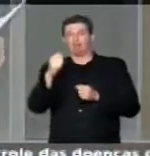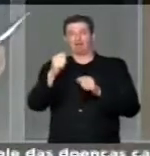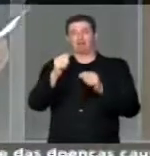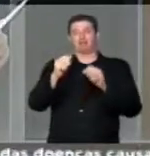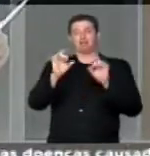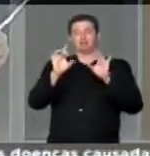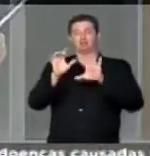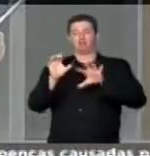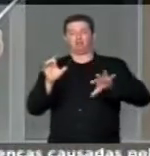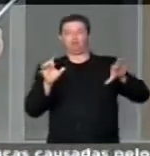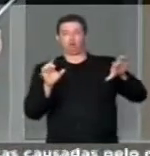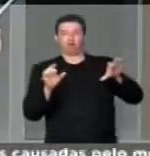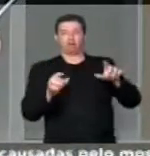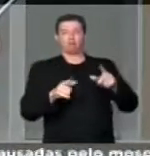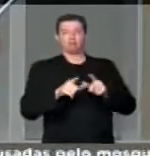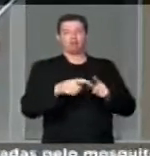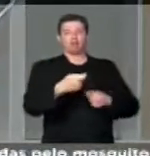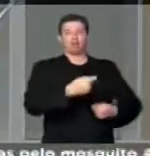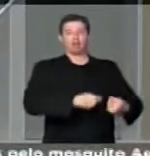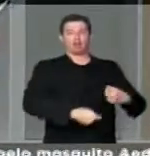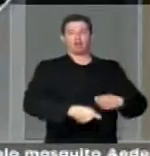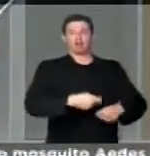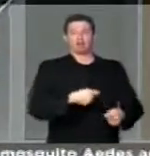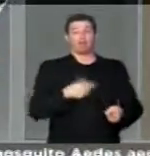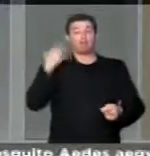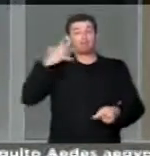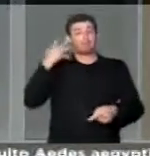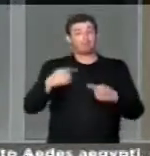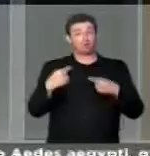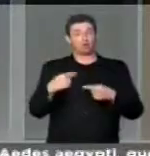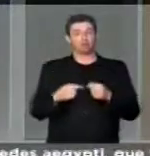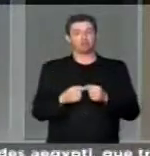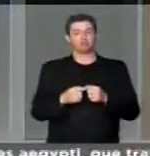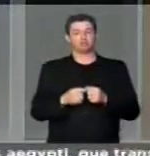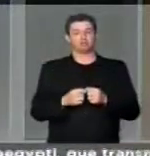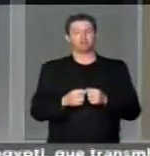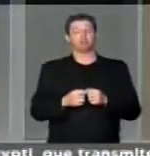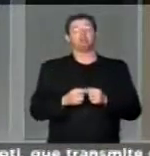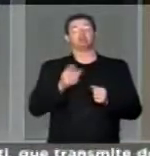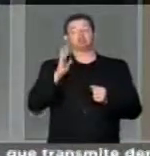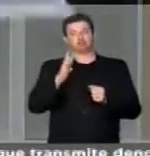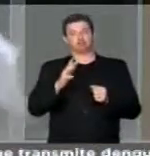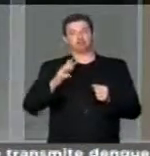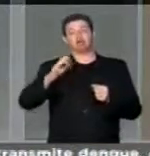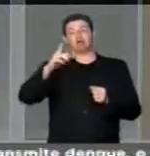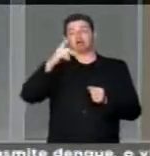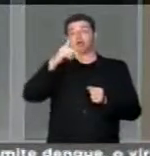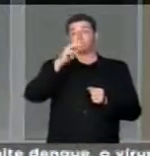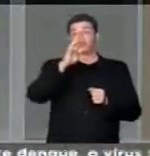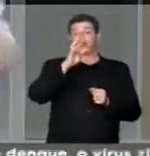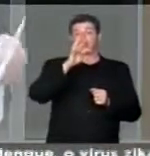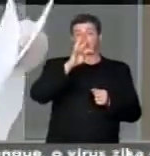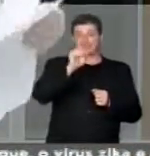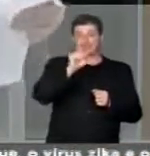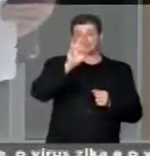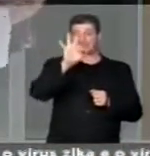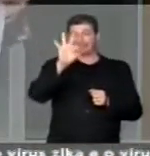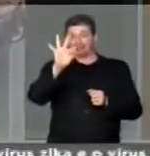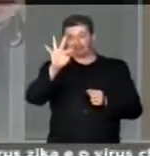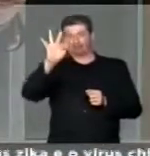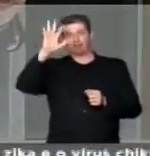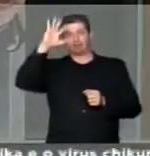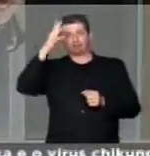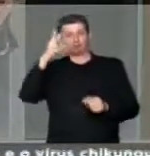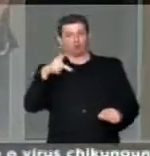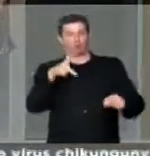fazer toda uma manobra política que foi depois interposta pelo Supremo Tribunal Federal, e nós